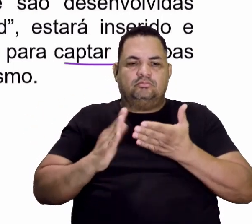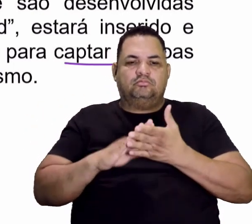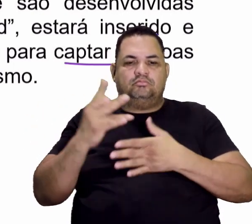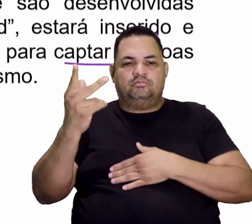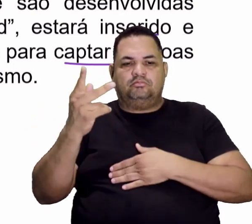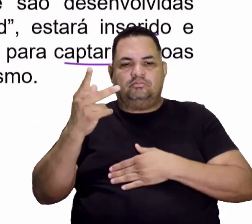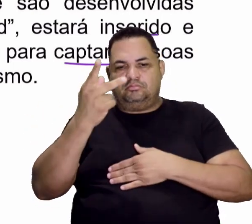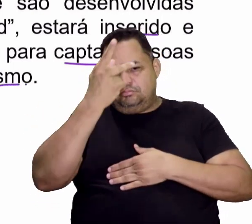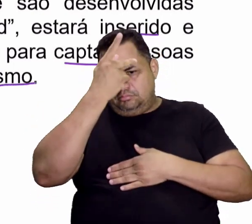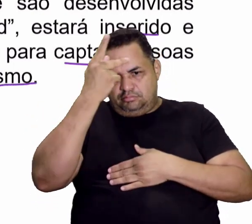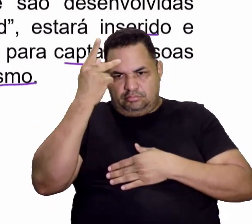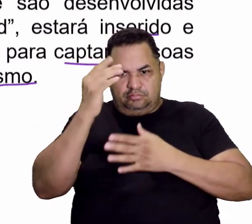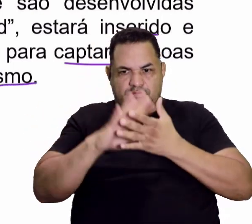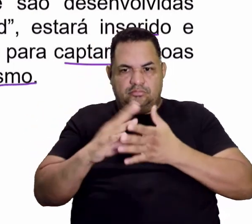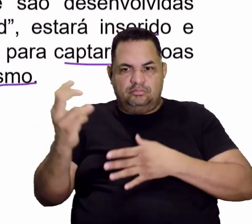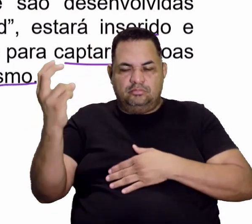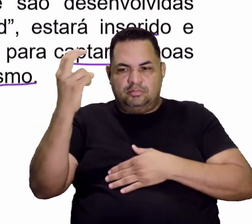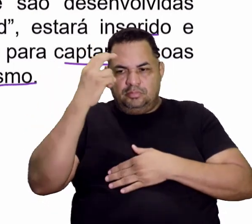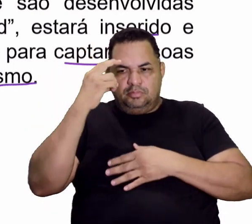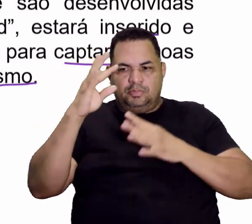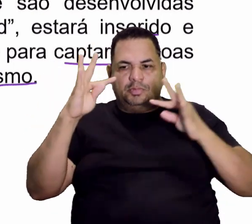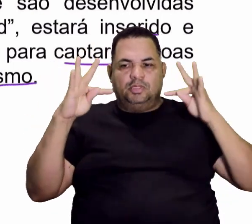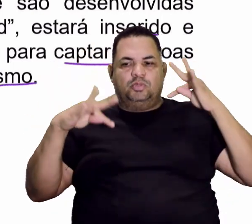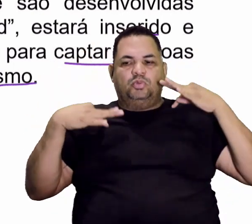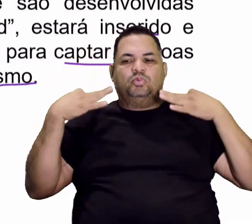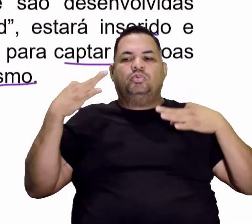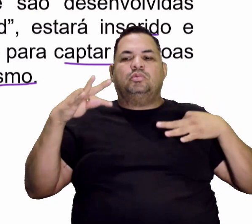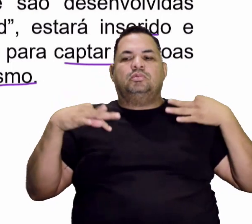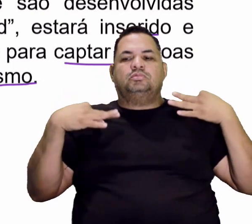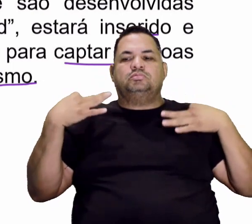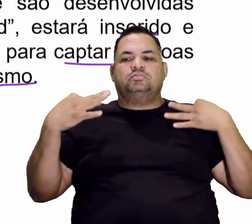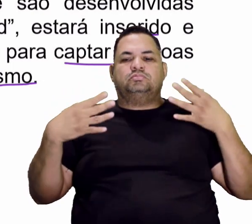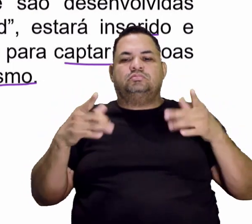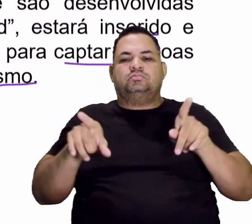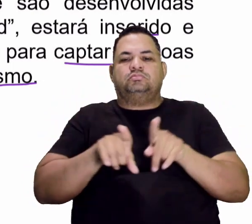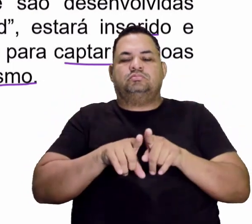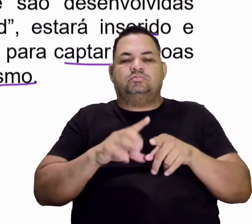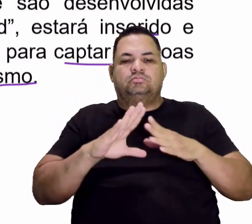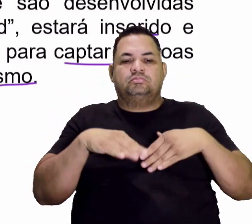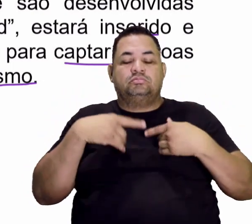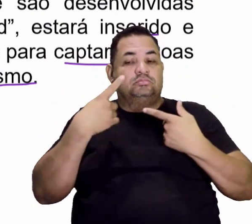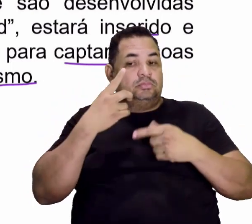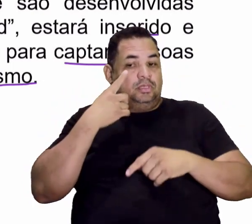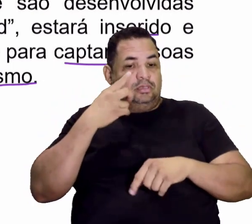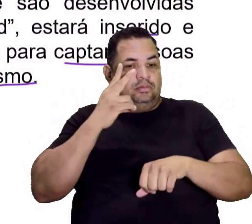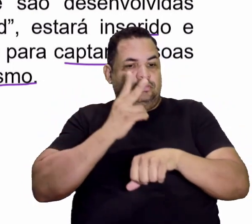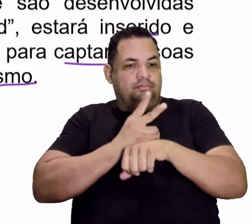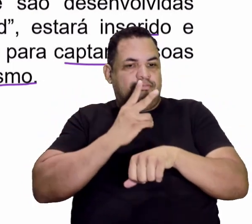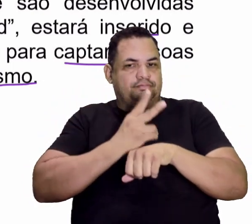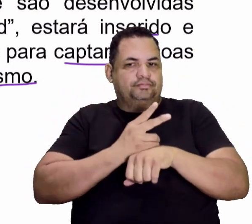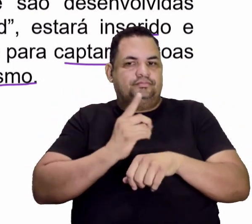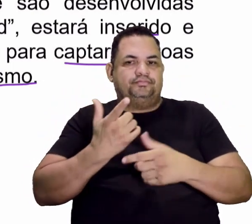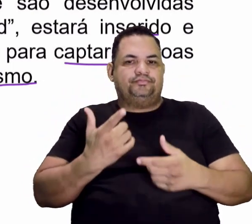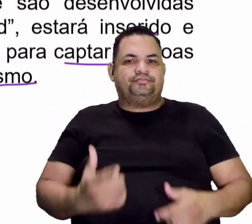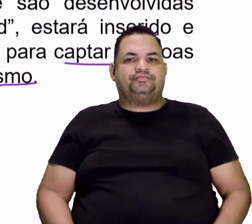meio da cultura e do turismo. Então, quem quiser assistir todo o vídeo, bem